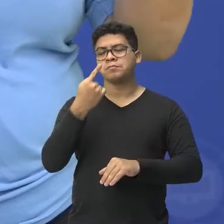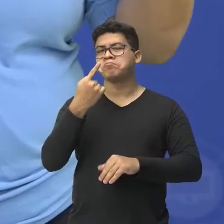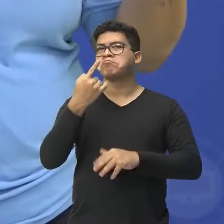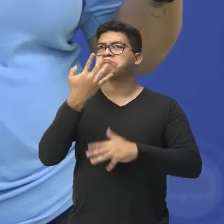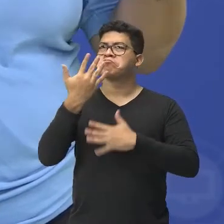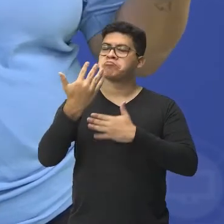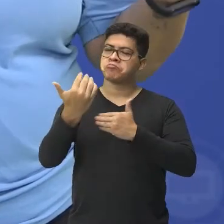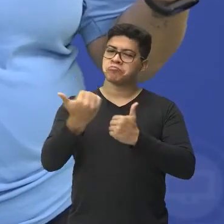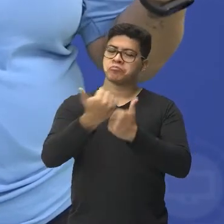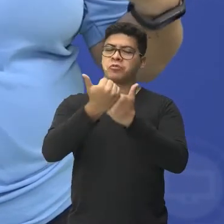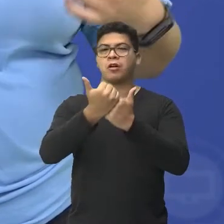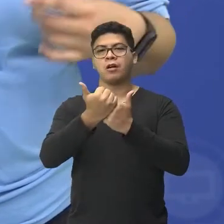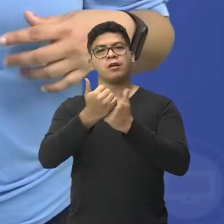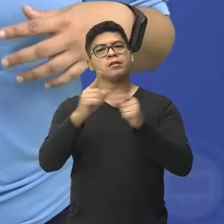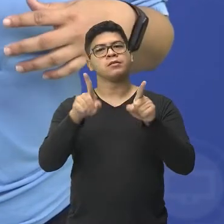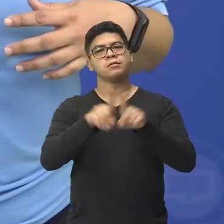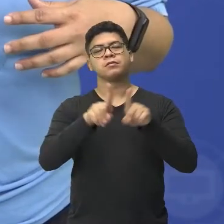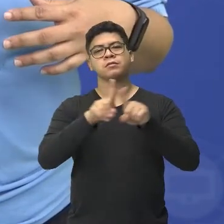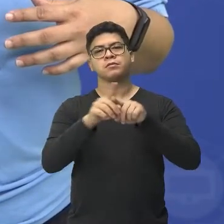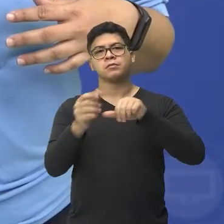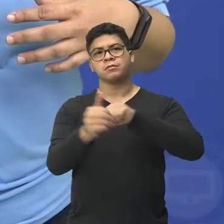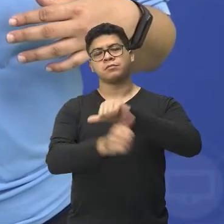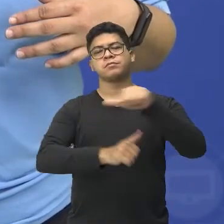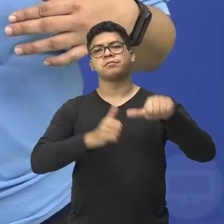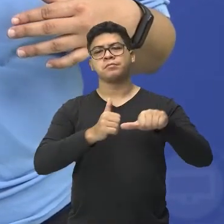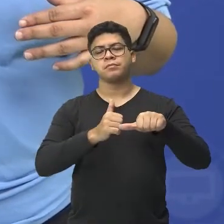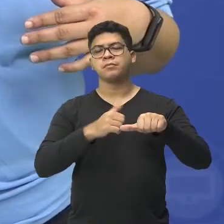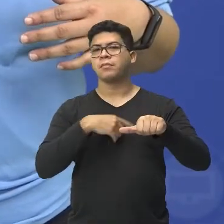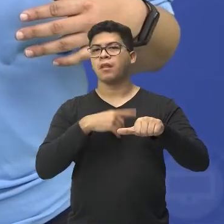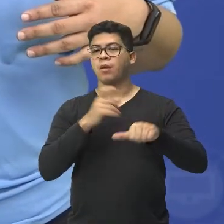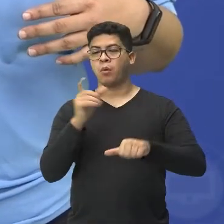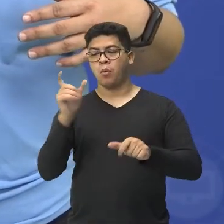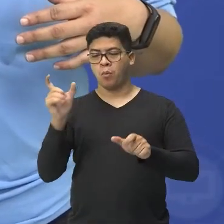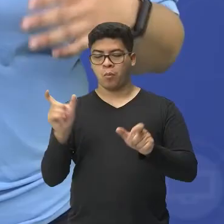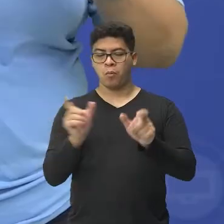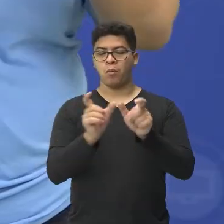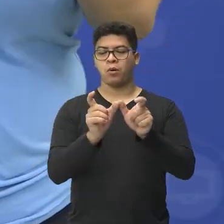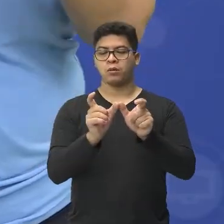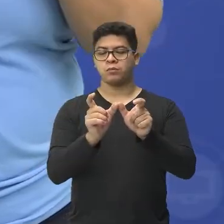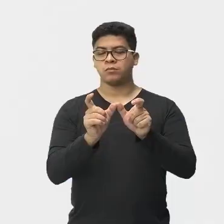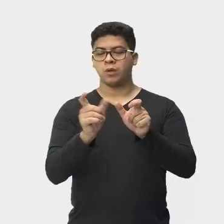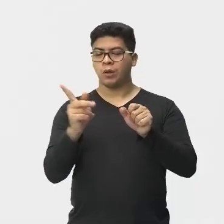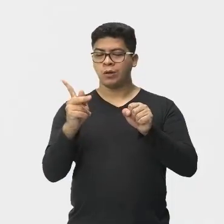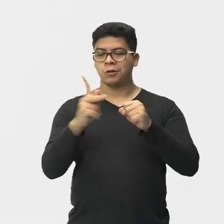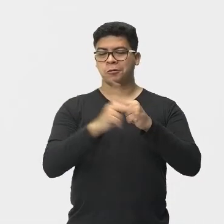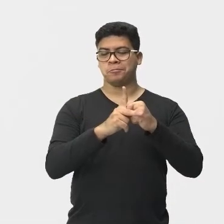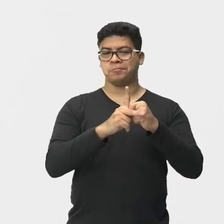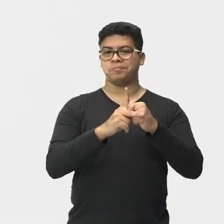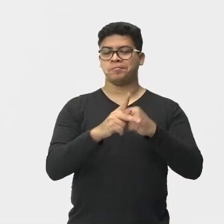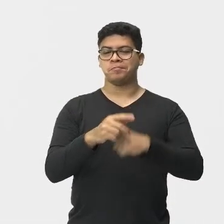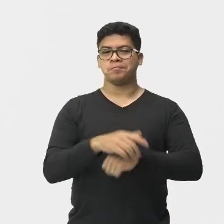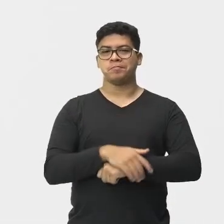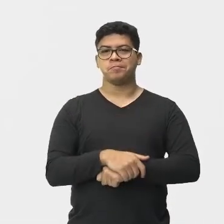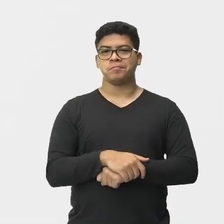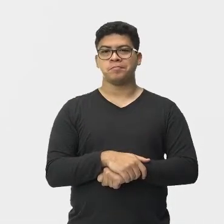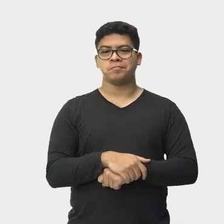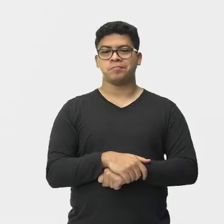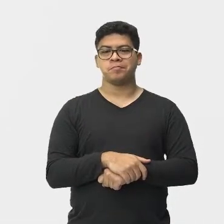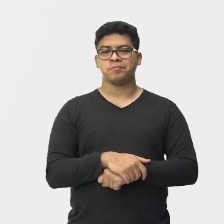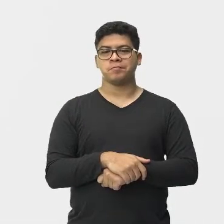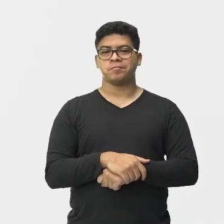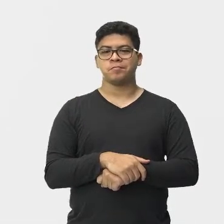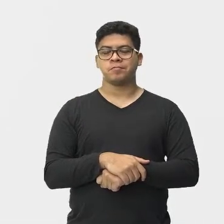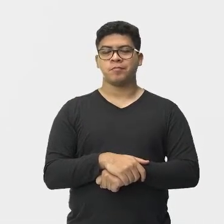essa substituição de complemento por pronome. Observem aqui, eu tenho